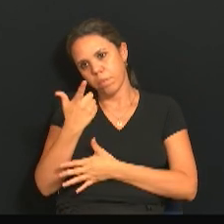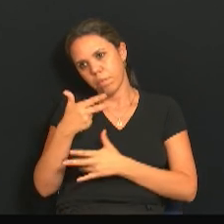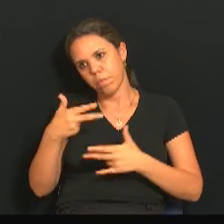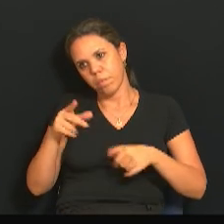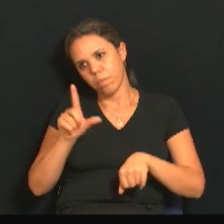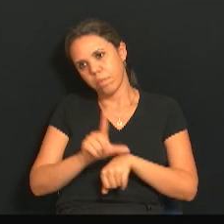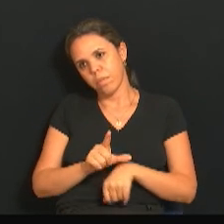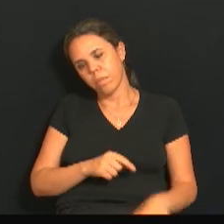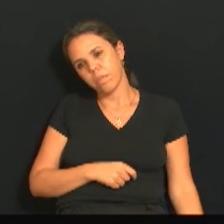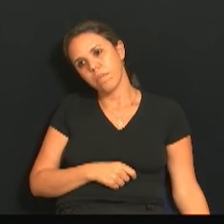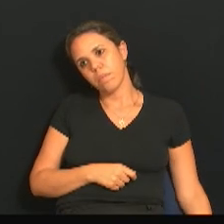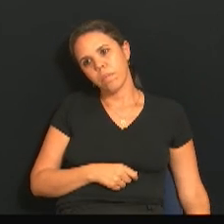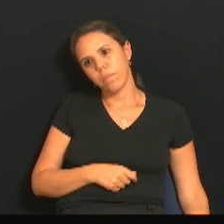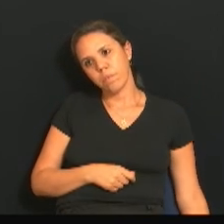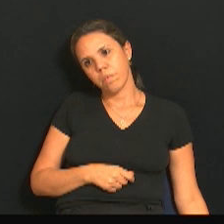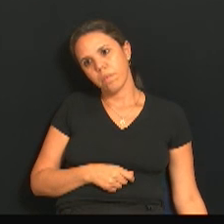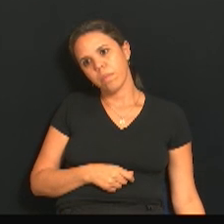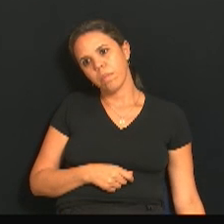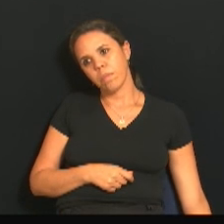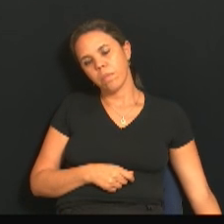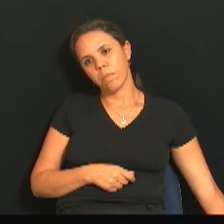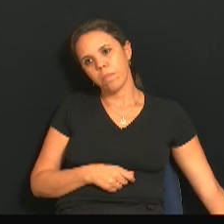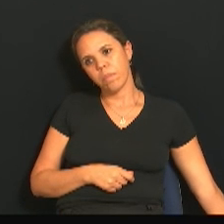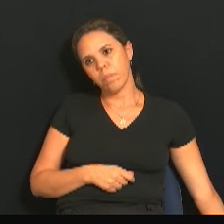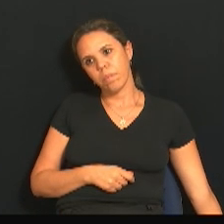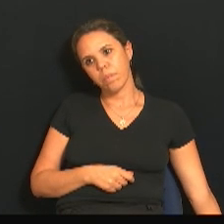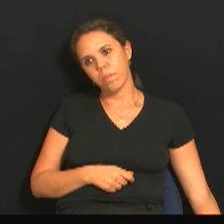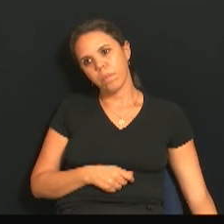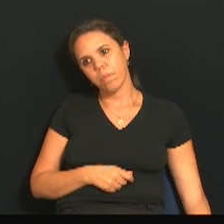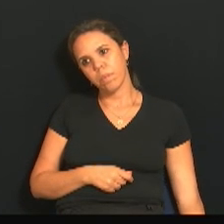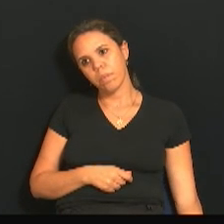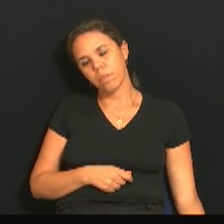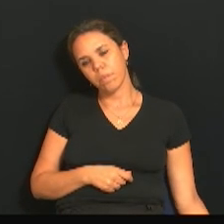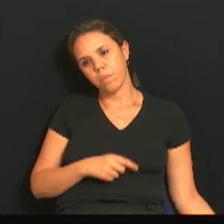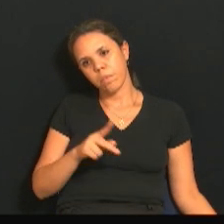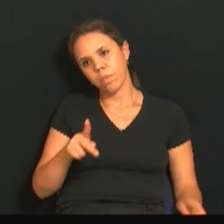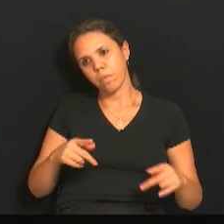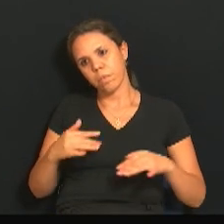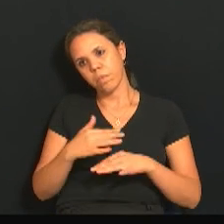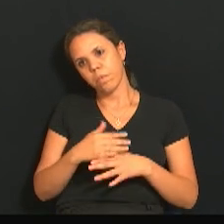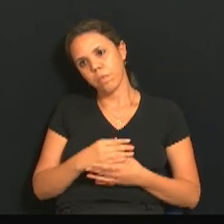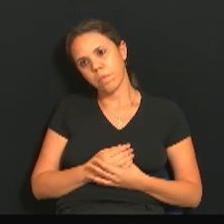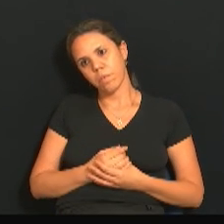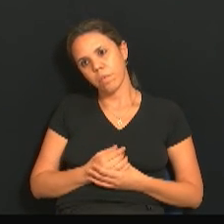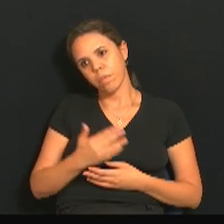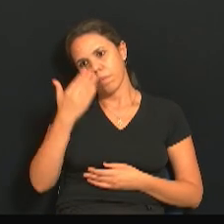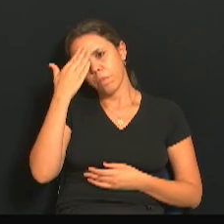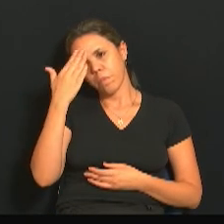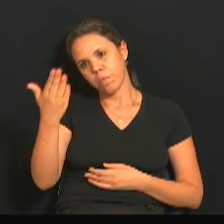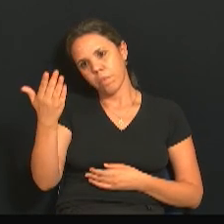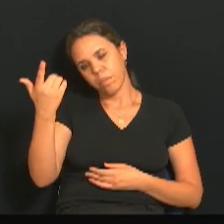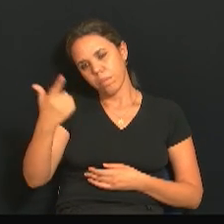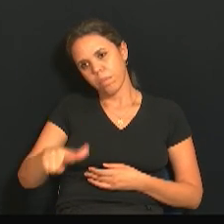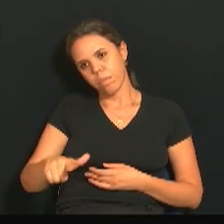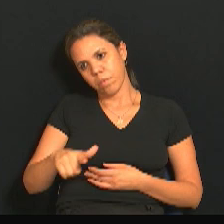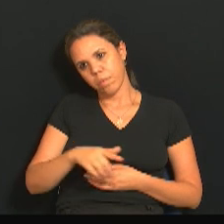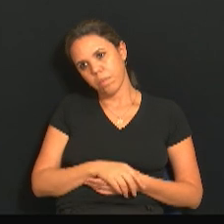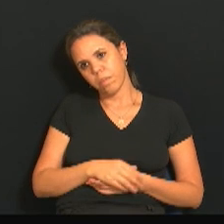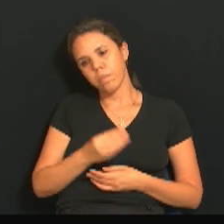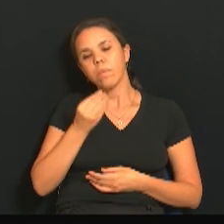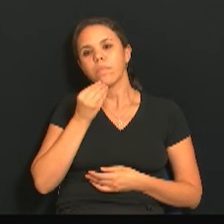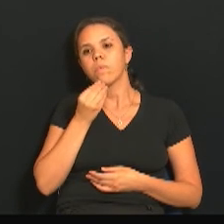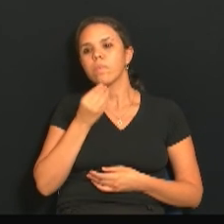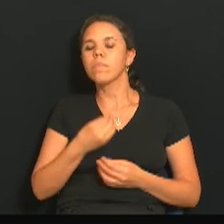né? Então, passar por ali, porque é a passagem de tantas pessoas também. Então, agradecer mais uma vez a